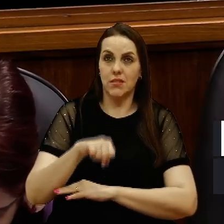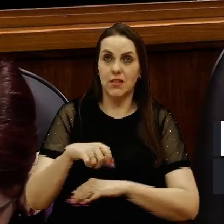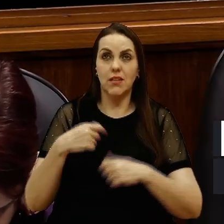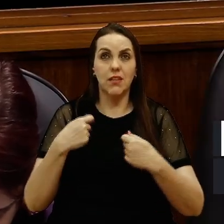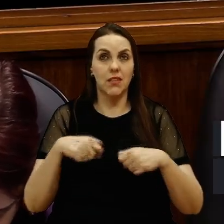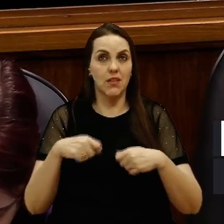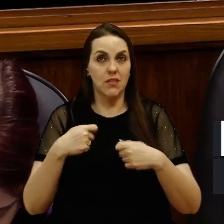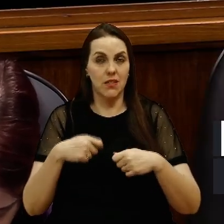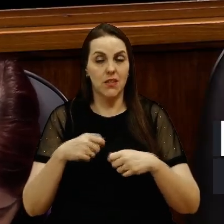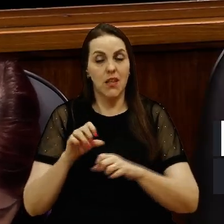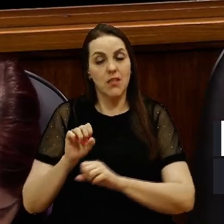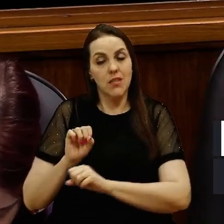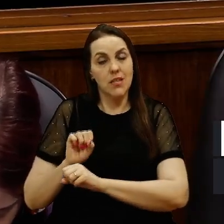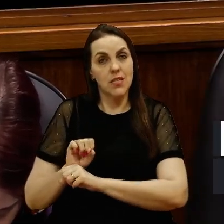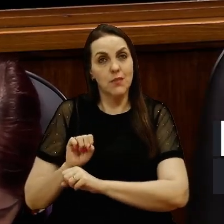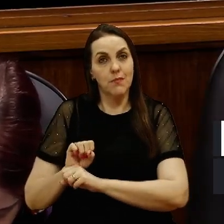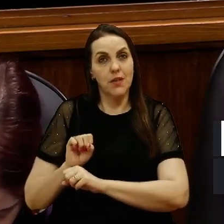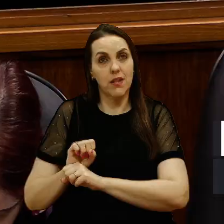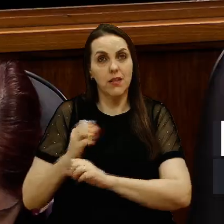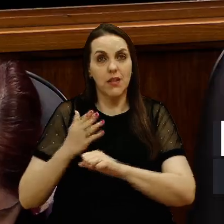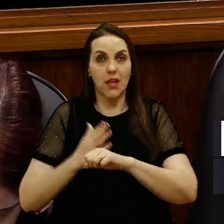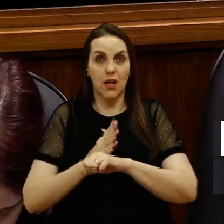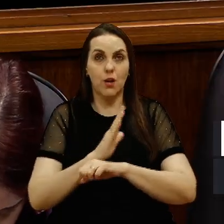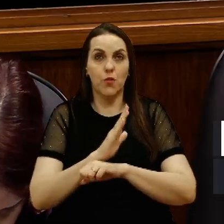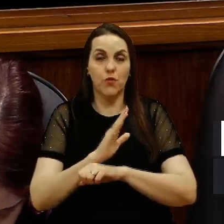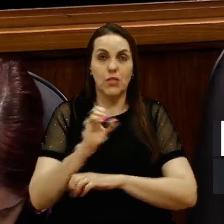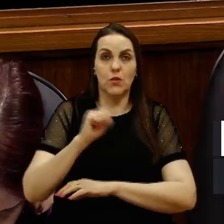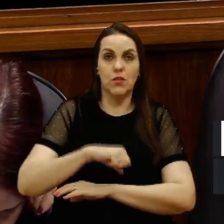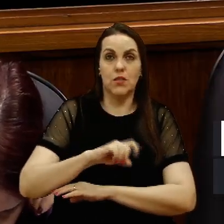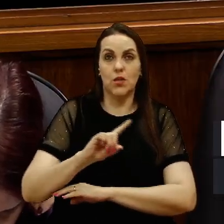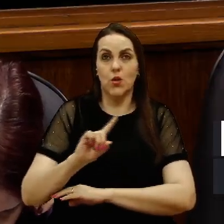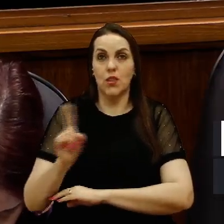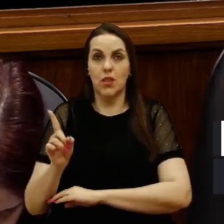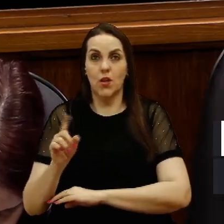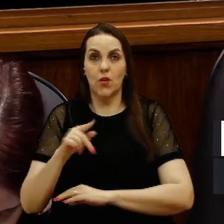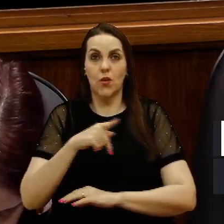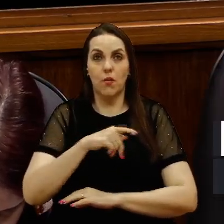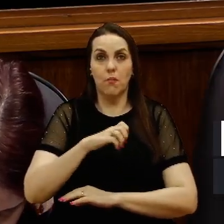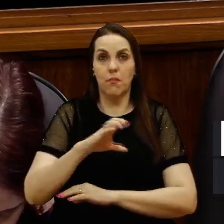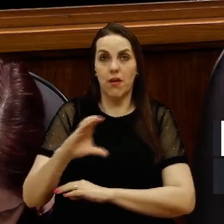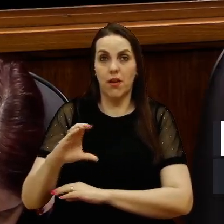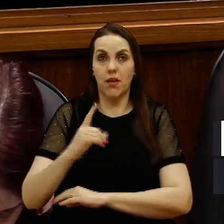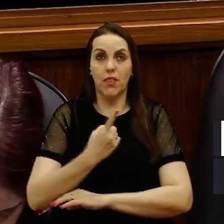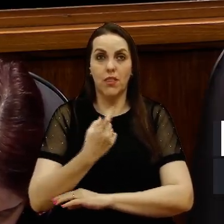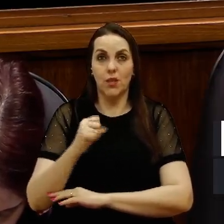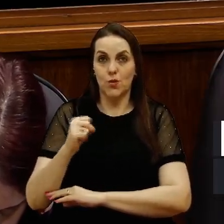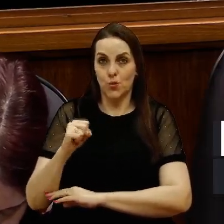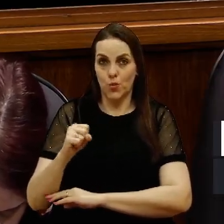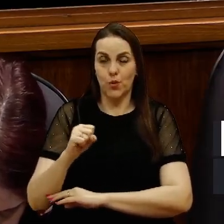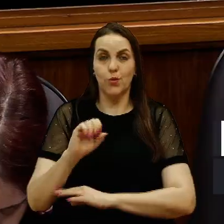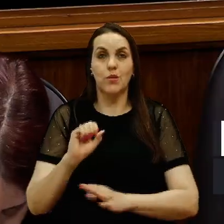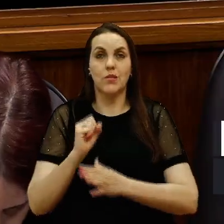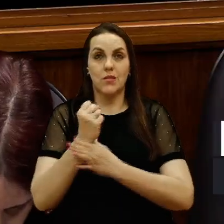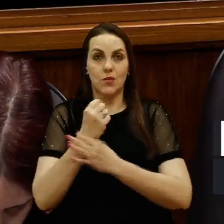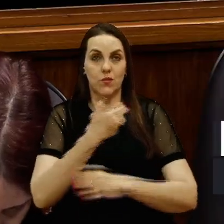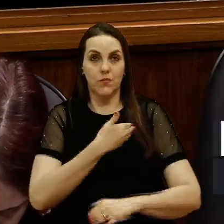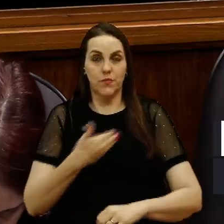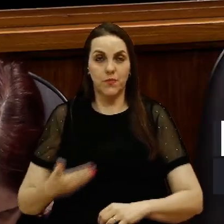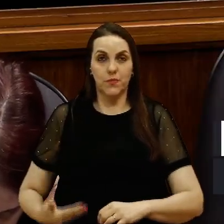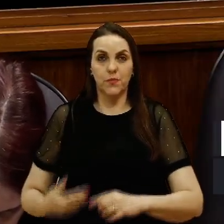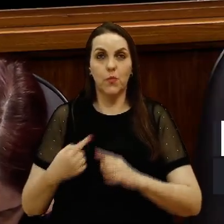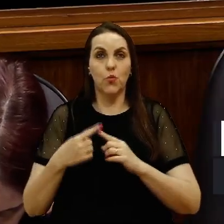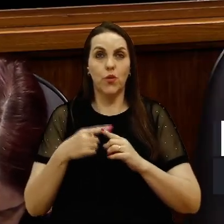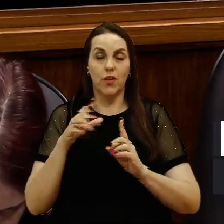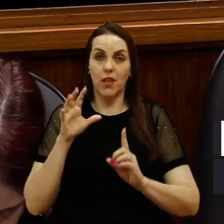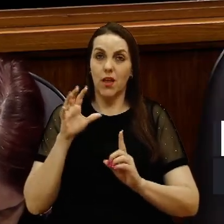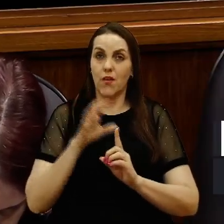a necessidade de se aguardar a aprovação ou não da PEC 18, da PEC da Segurança Pública, porque